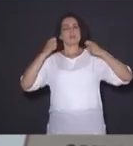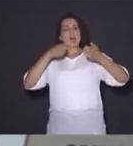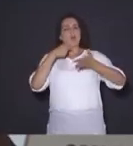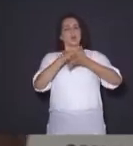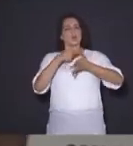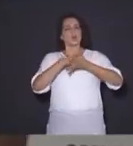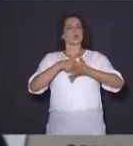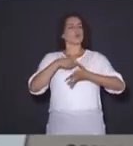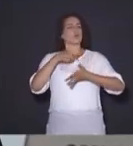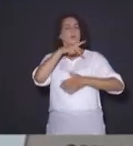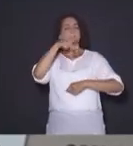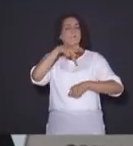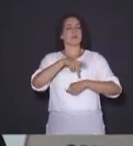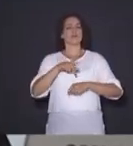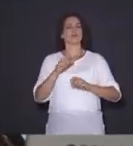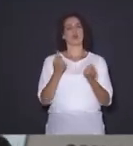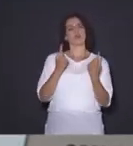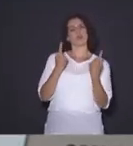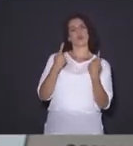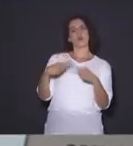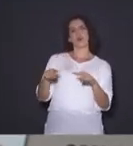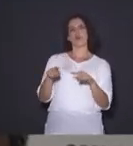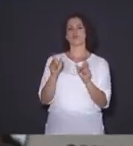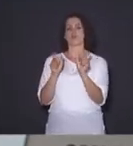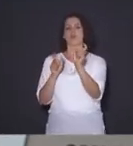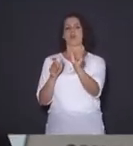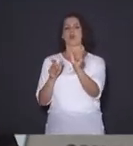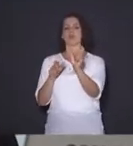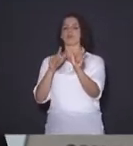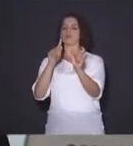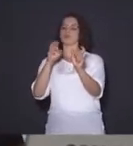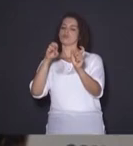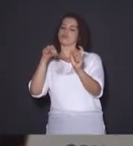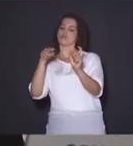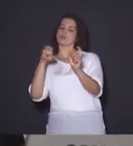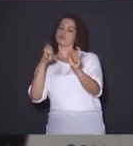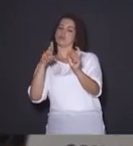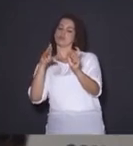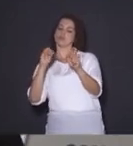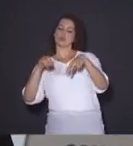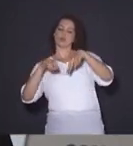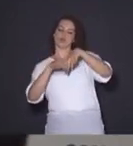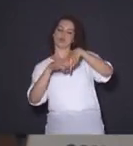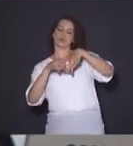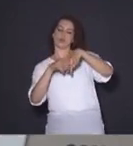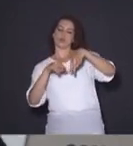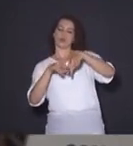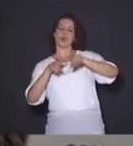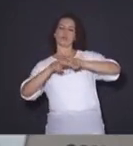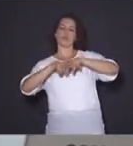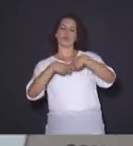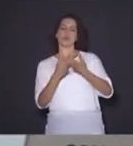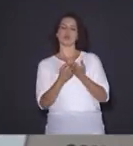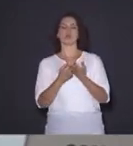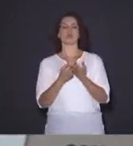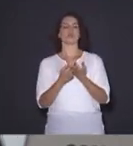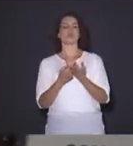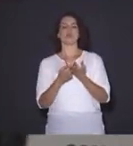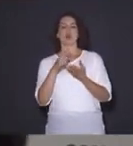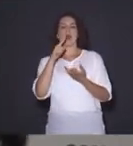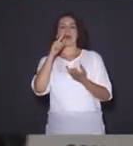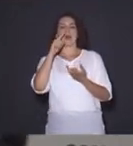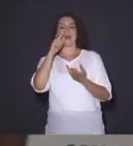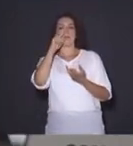que é pra se enfrentar esse mesmo gênero porque o termo gênero vai ameaçar o crescimento de uma